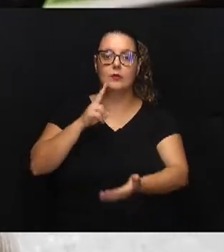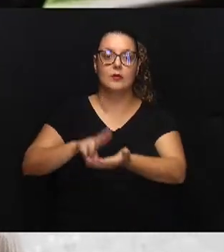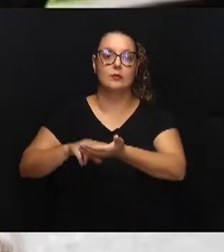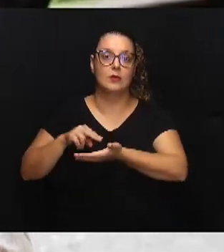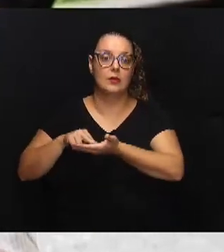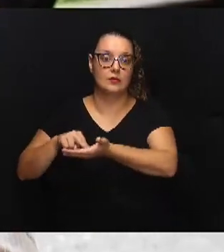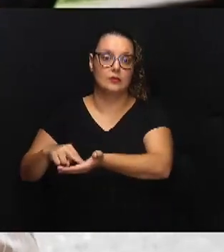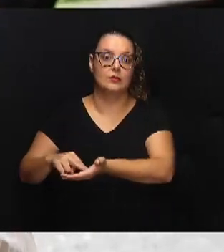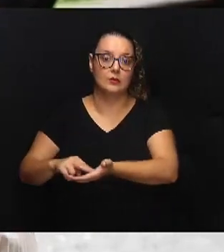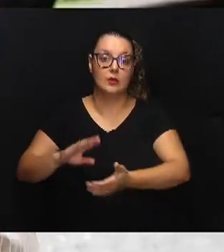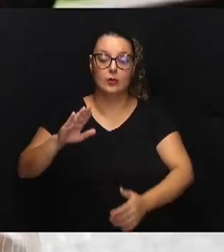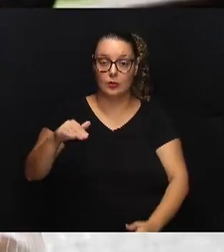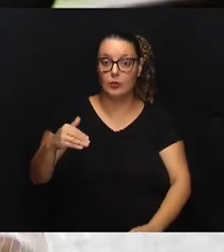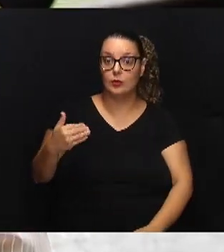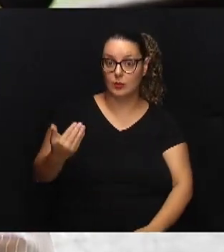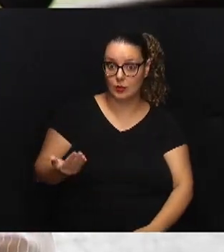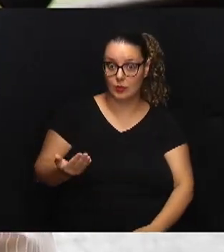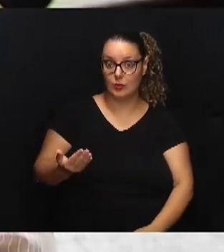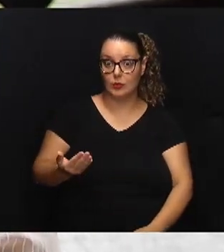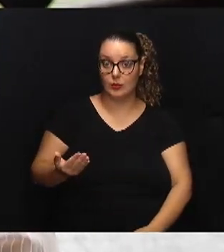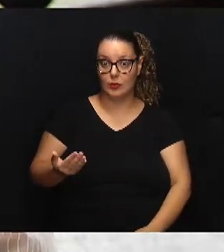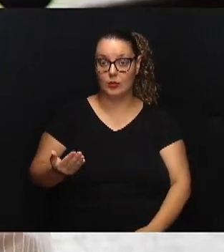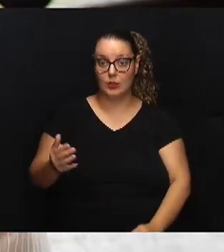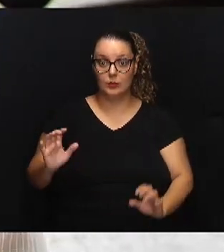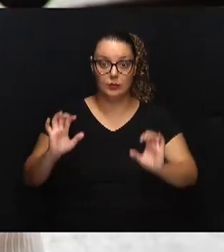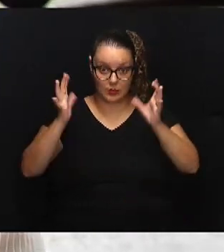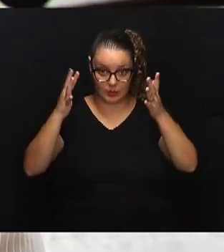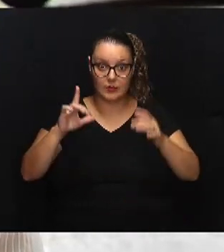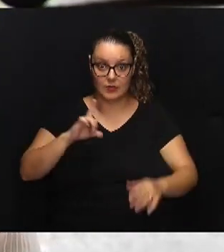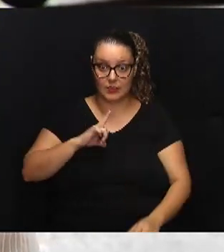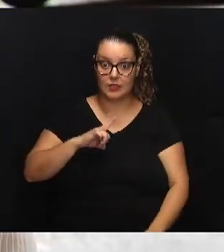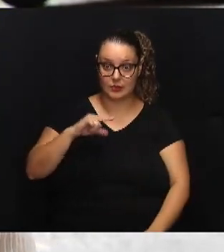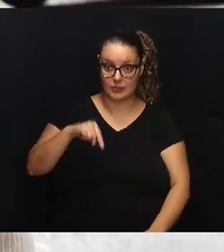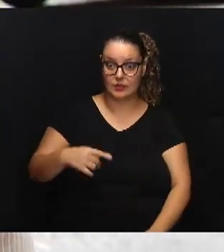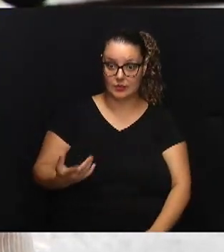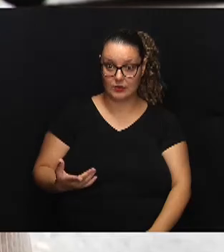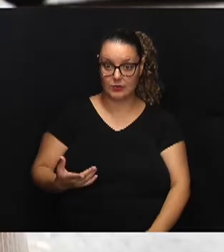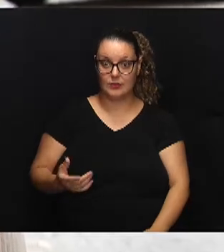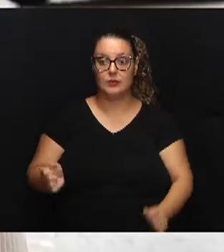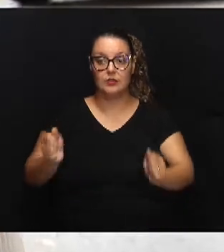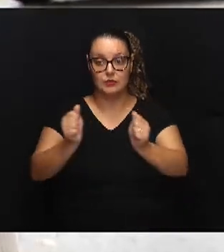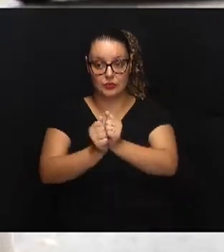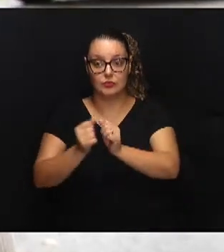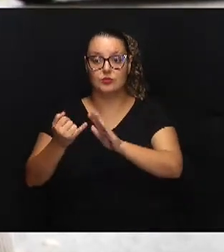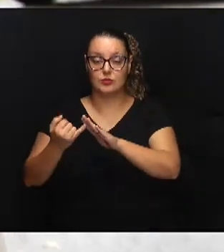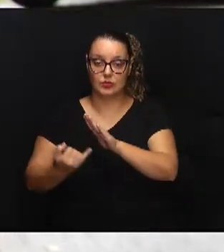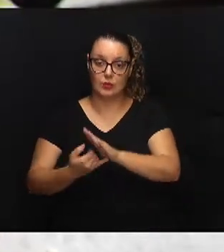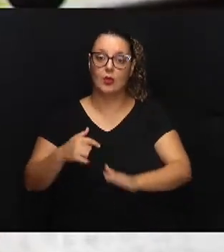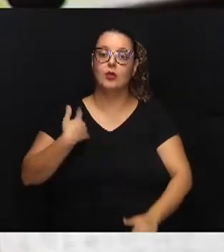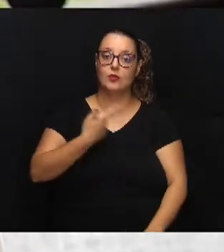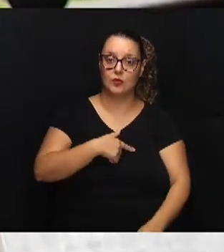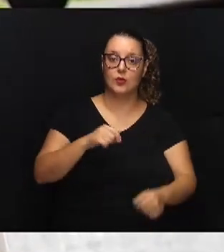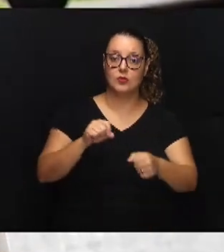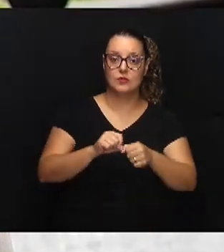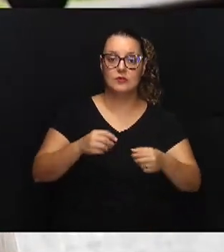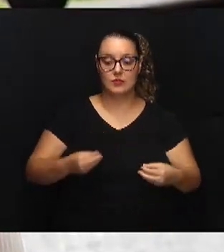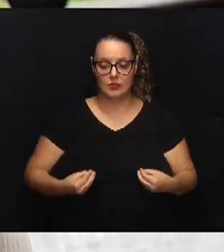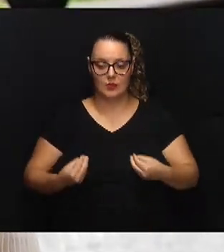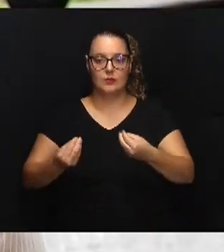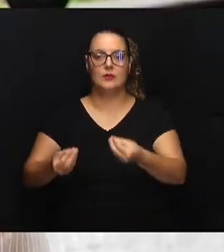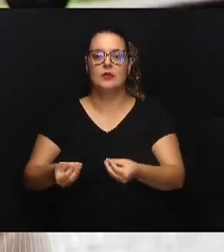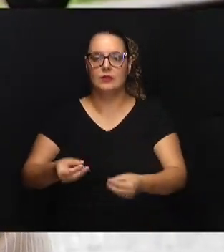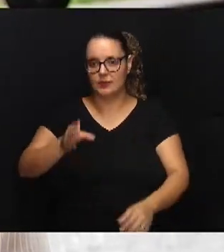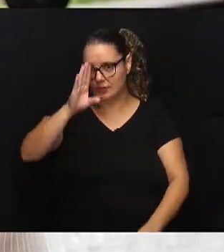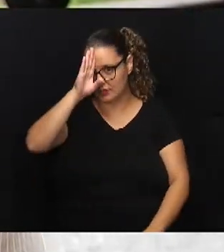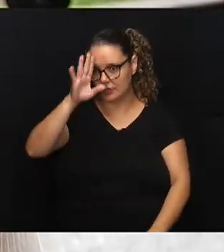No caso do evento que nós tivemos, né, com a instituição, nós fizemos a entrega já direto